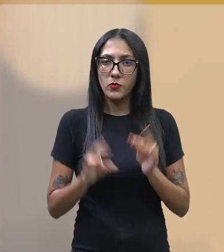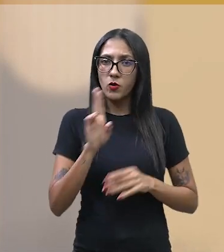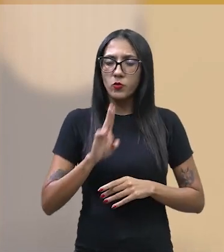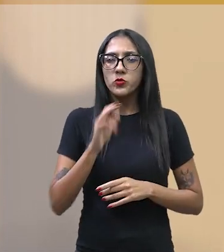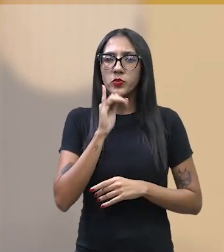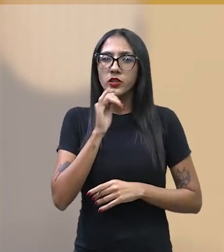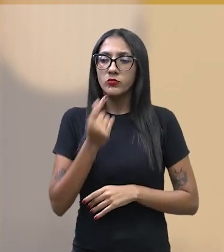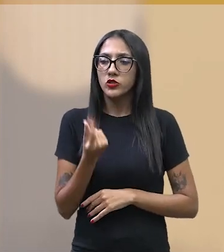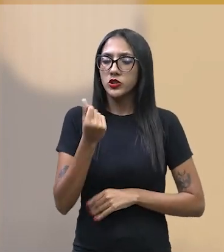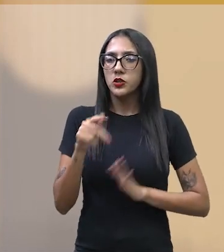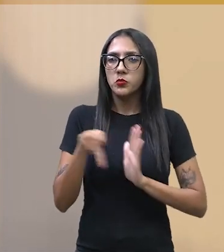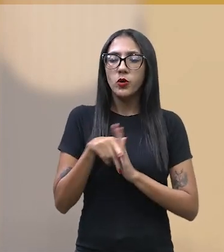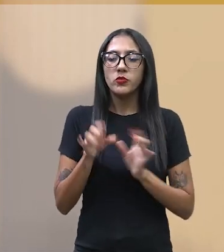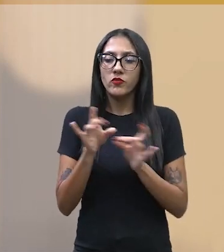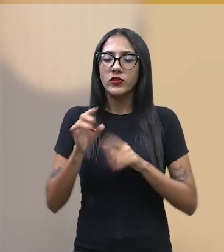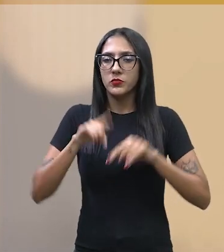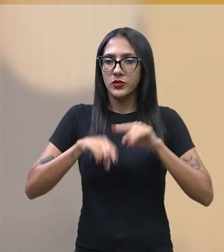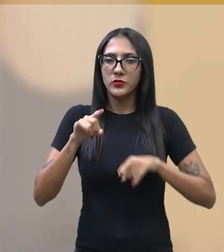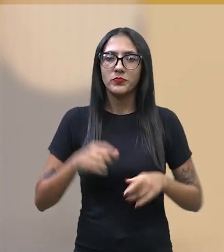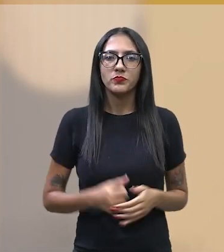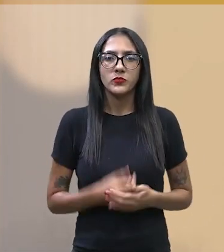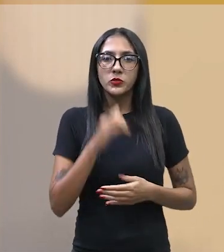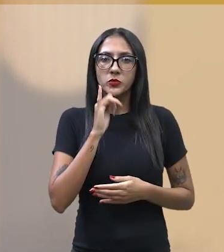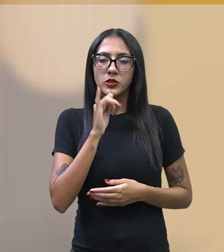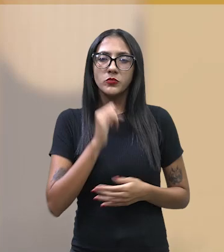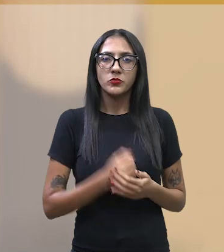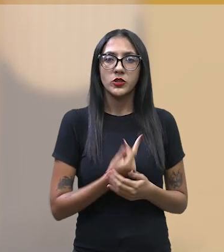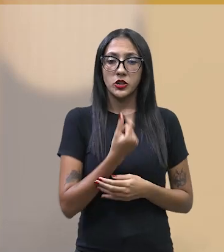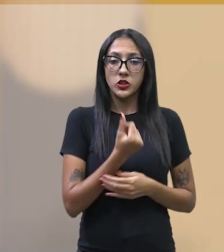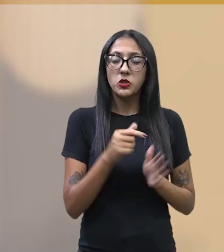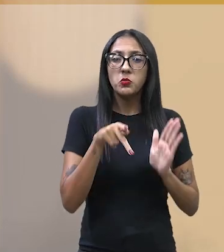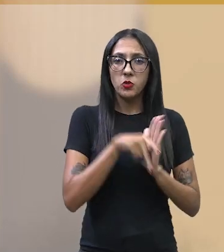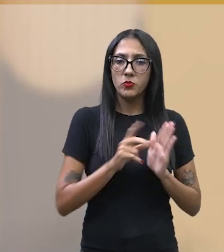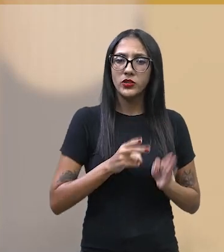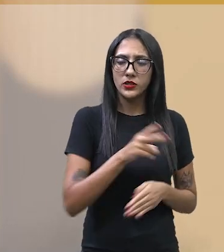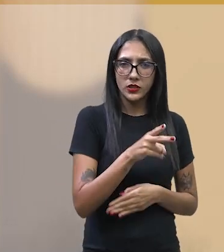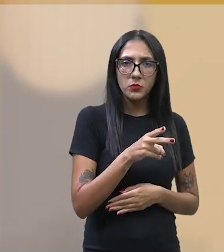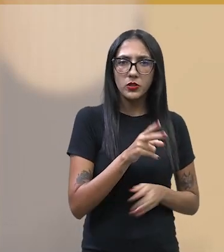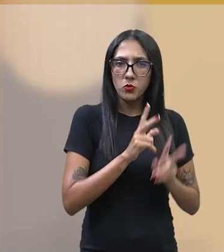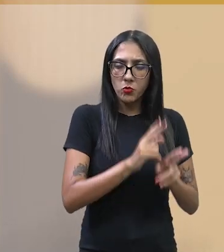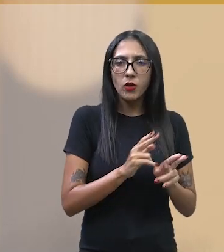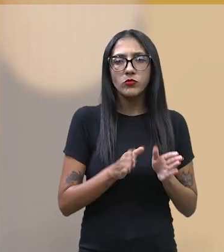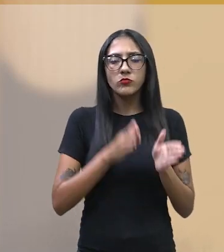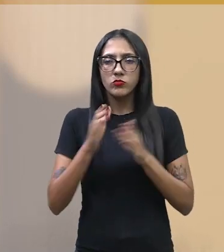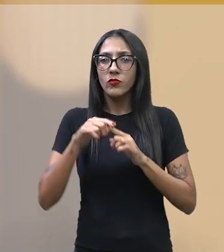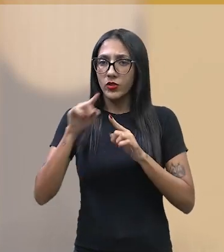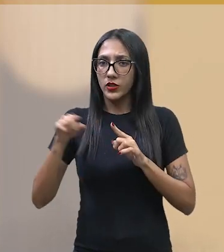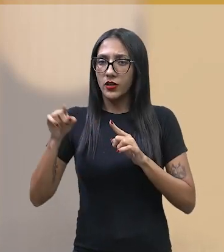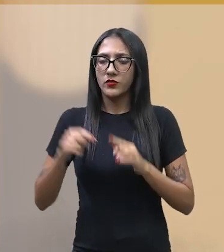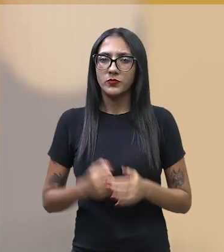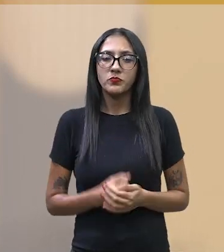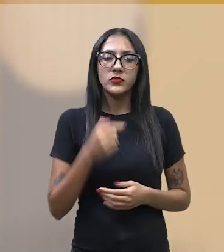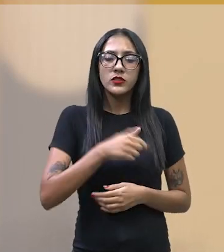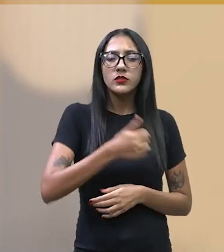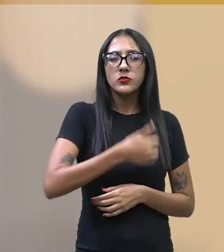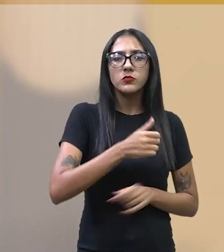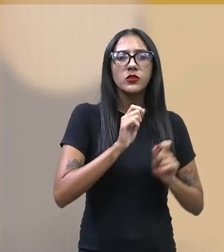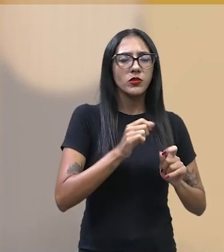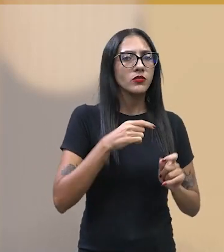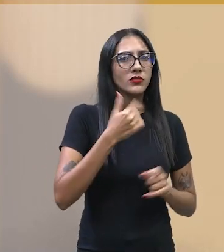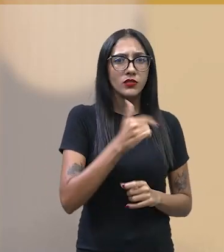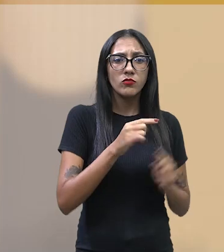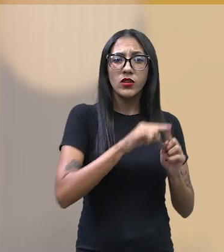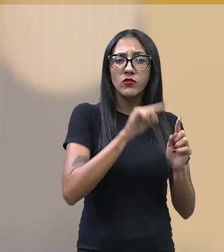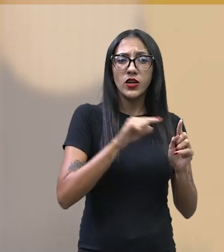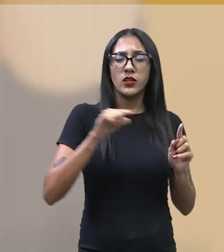seu produto ou serviço, que são os custos fixos e os custos variáveis. Os custos fixos são custos que não variam